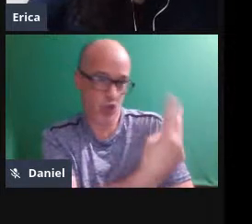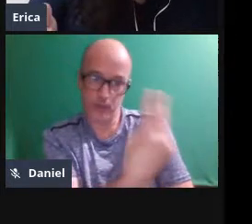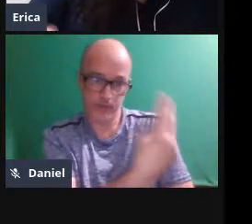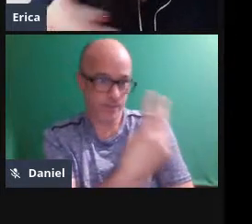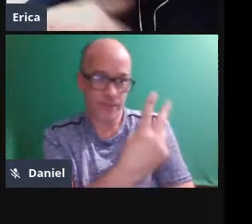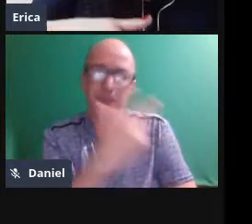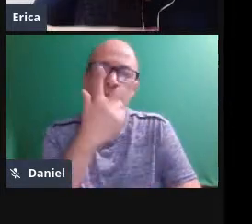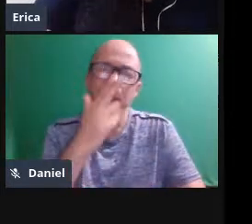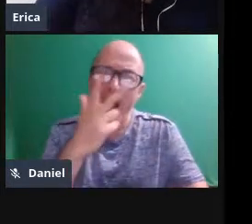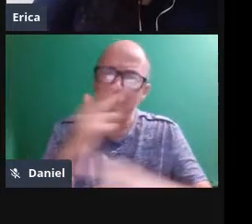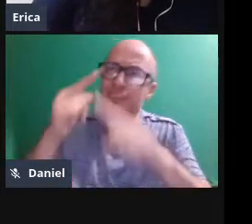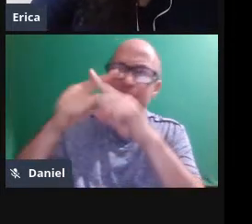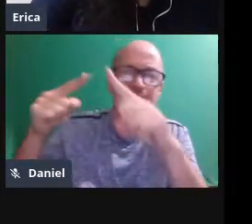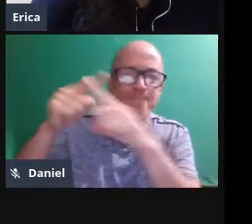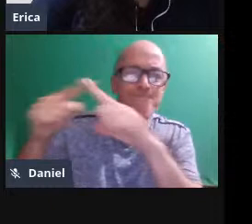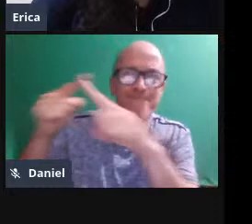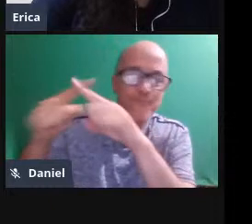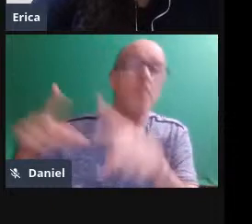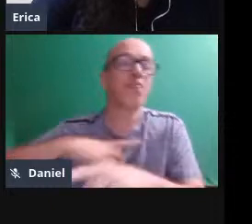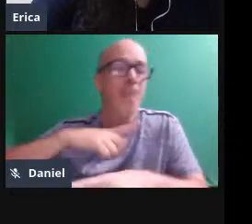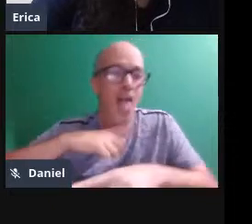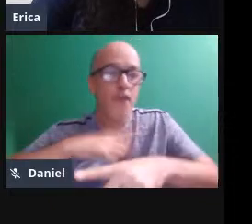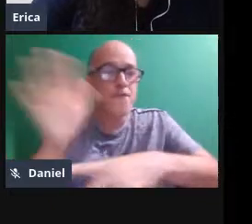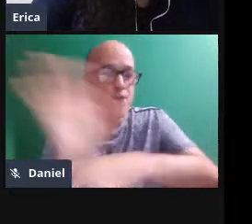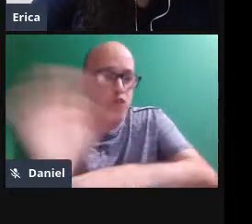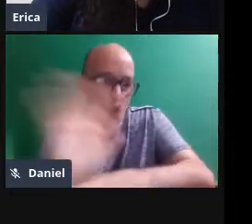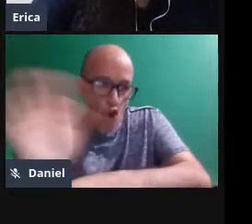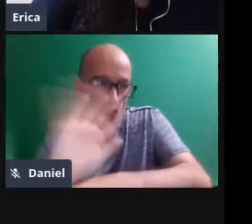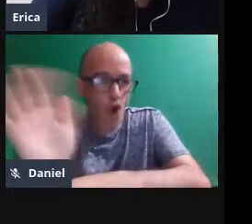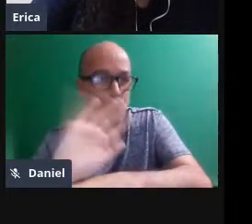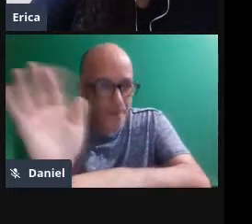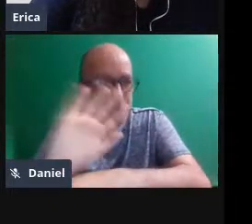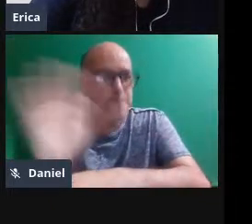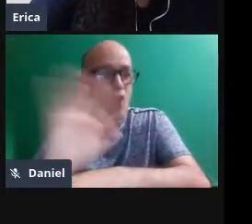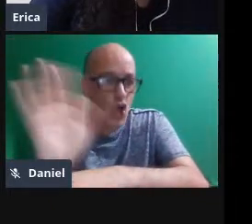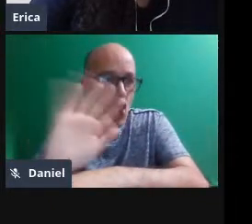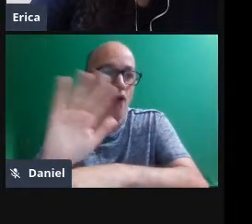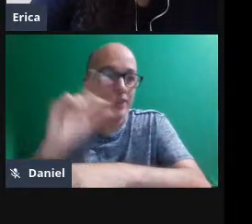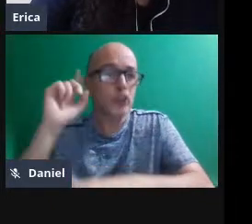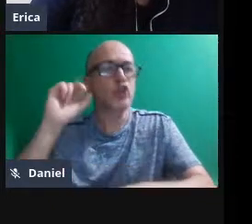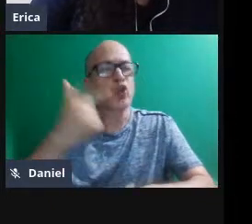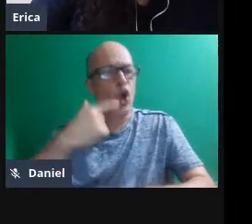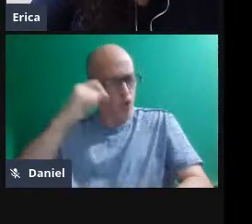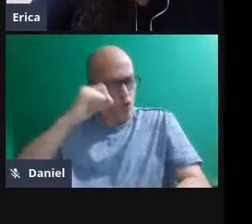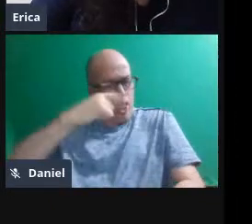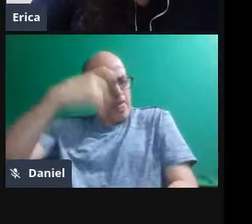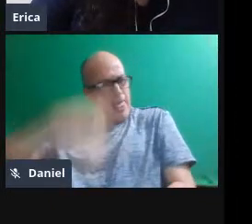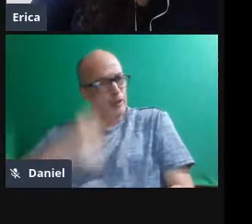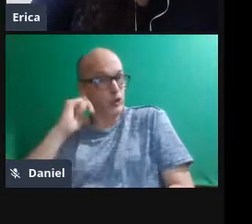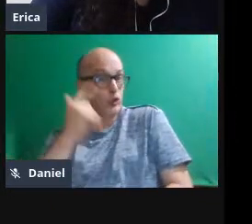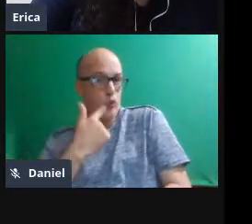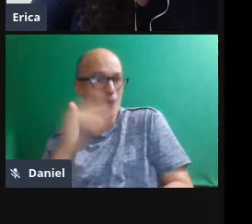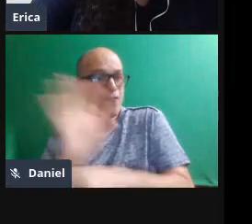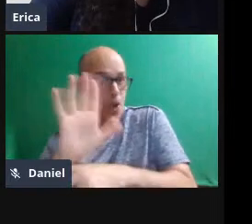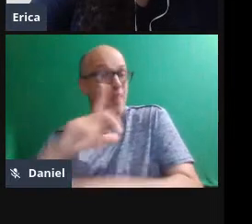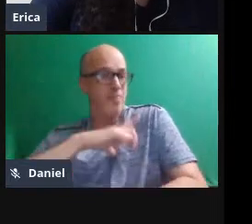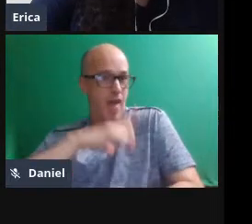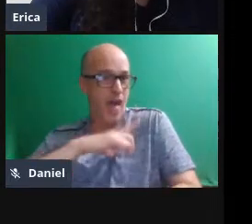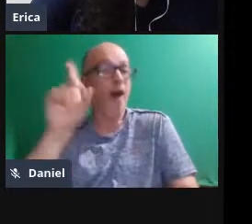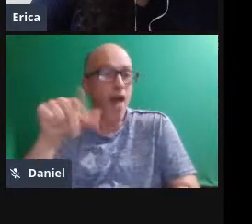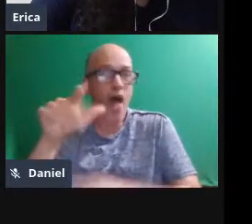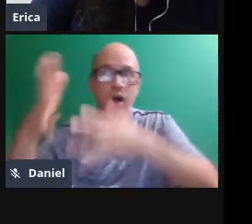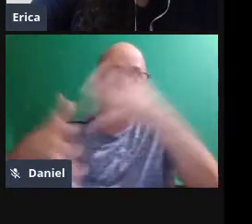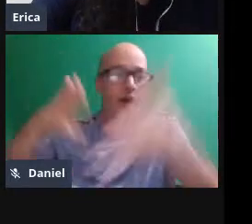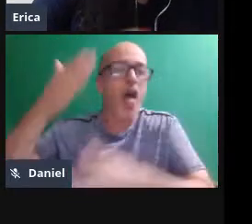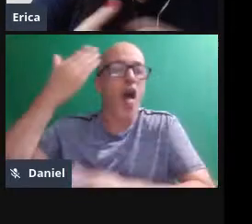influenciou o México e influenciou também o Brasil, esses dois países. Tem alguns filmes que mostram, né,